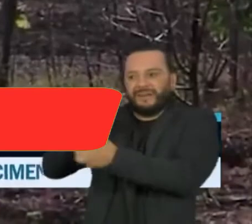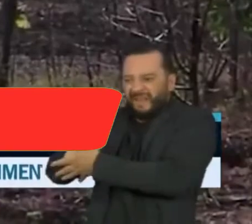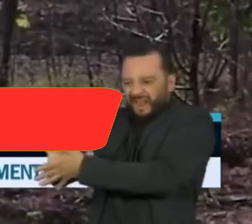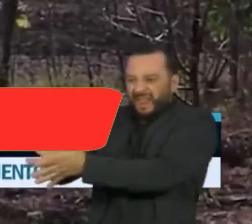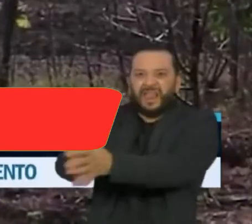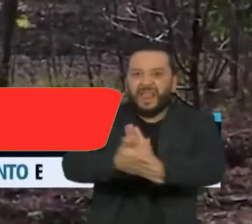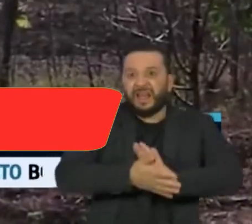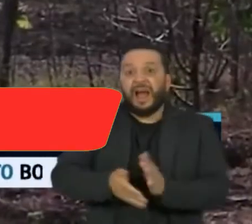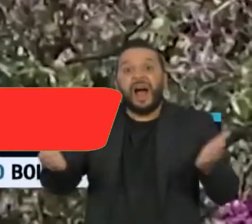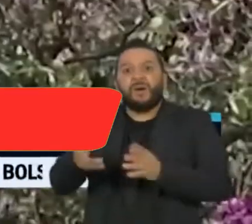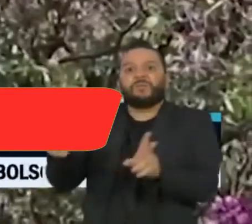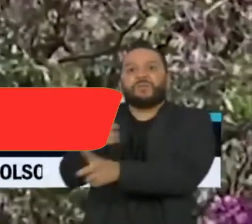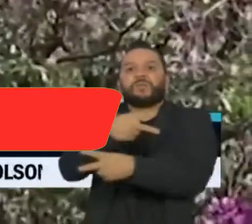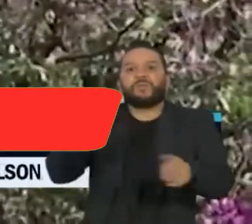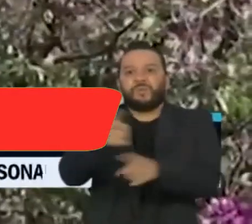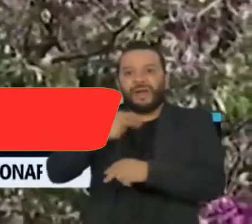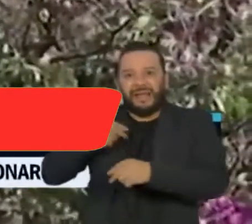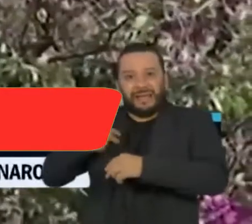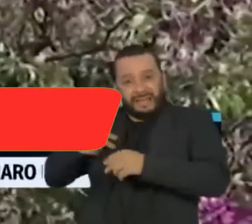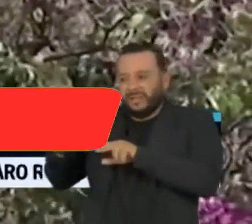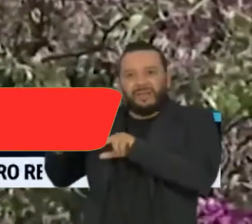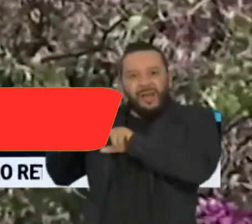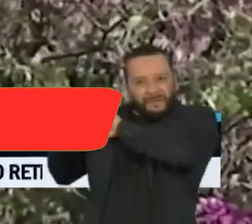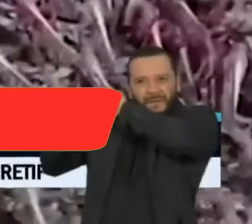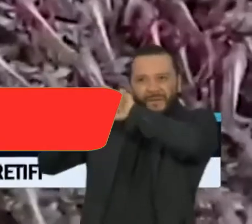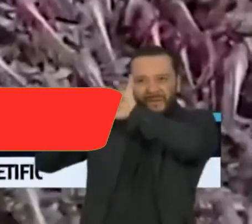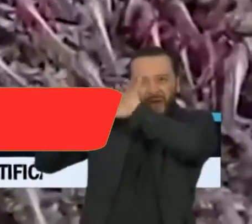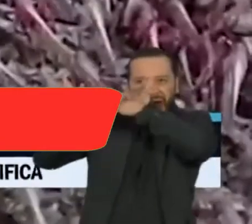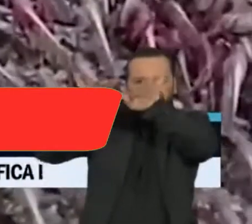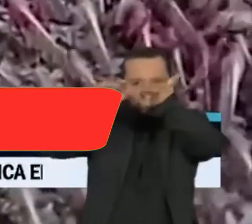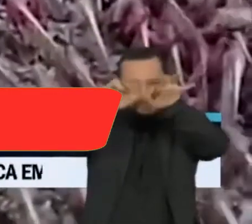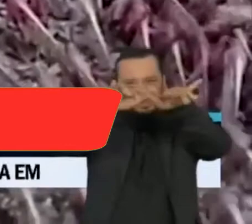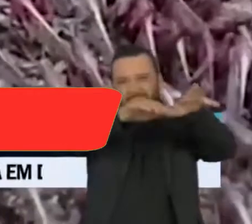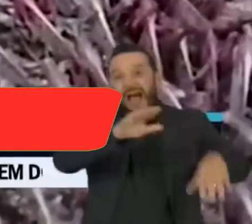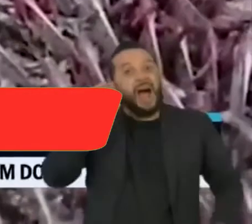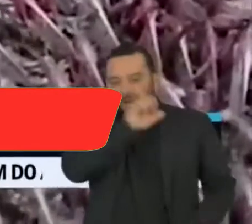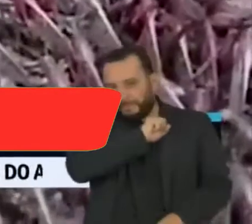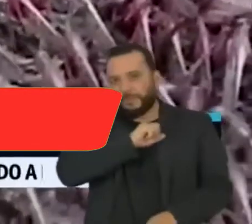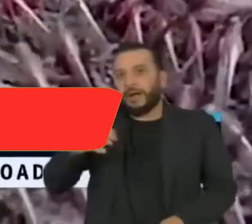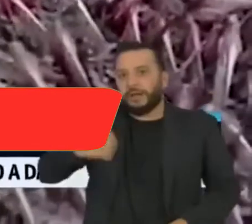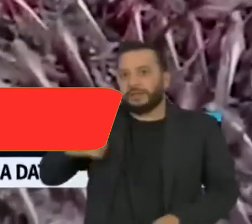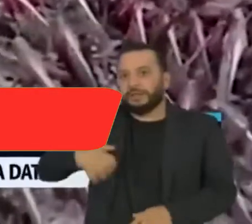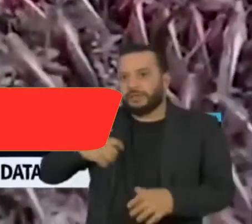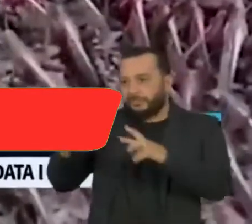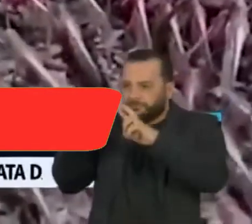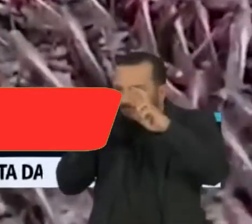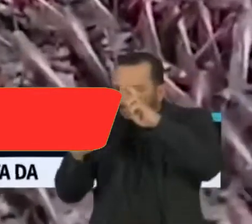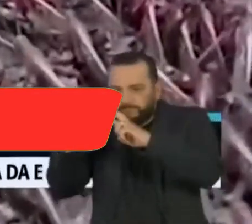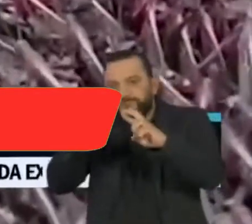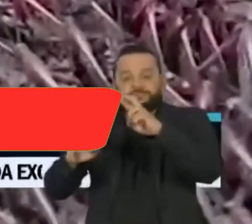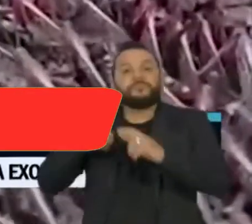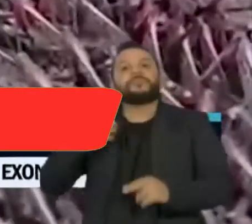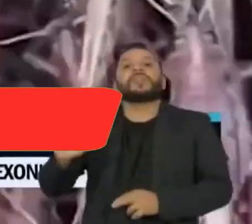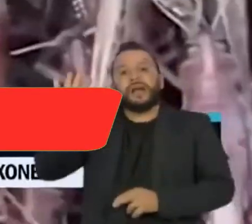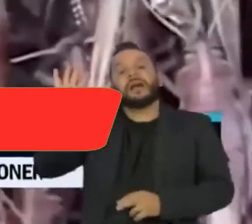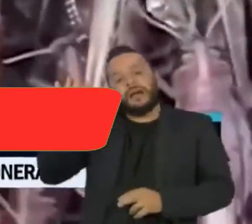medida pode ser prejudicial. As últimas notícias sobre a localidade dos gafanhotos, fornecidas pelo Sistema